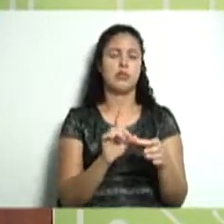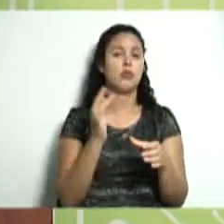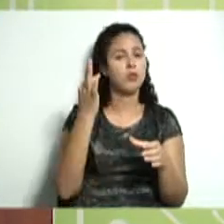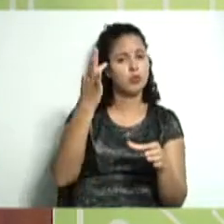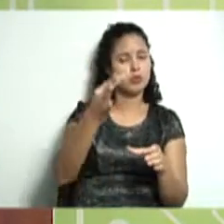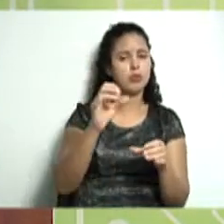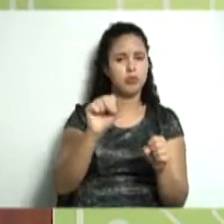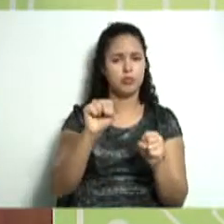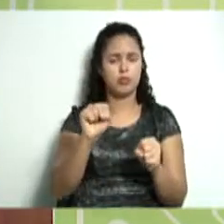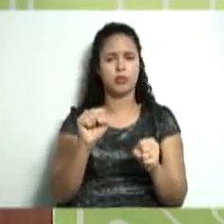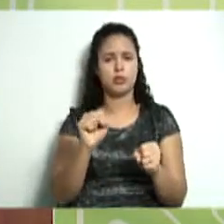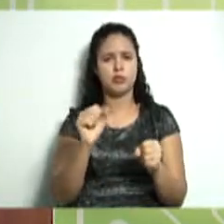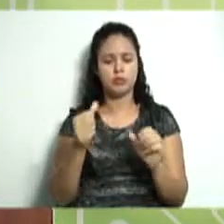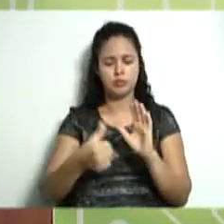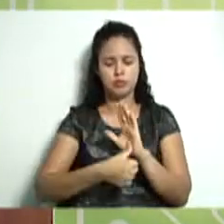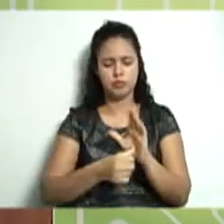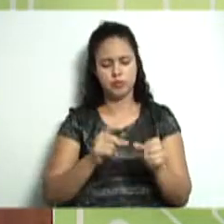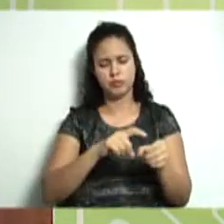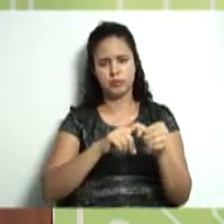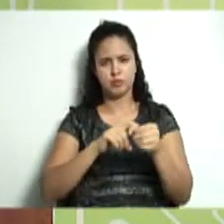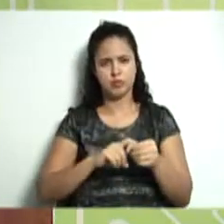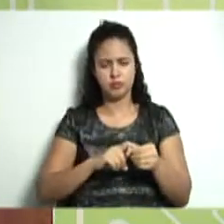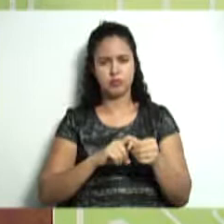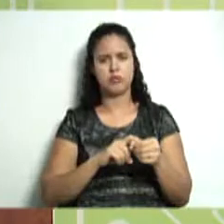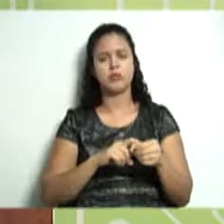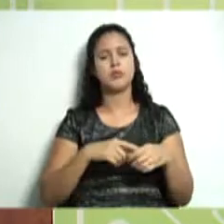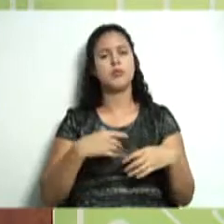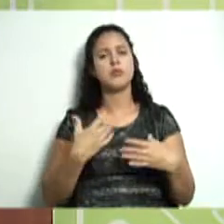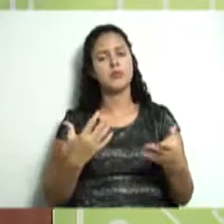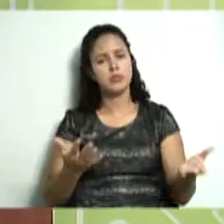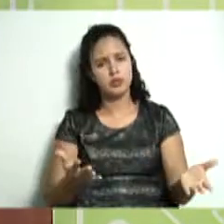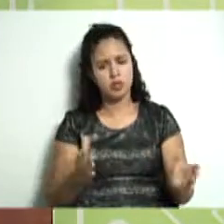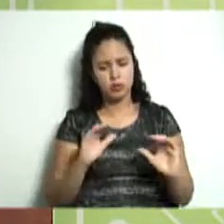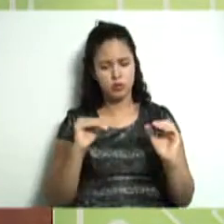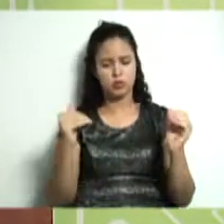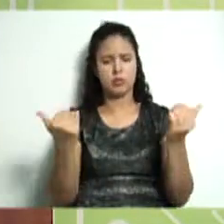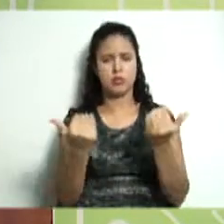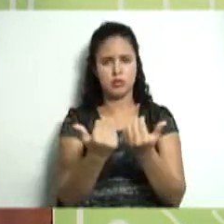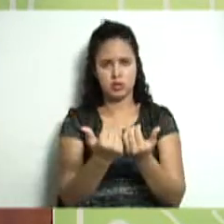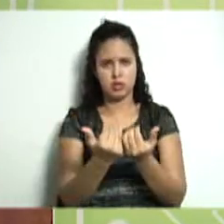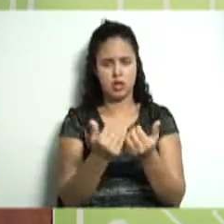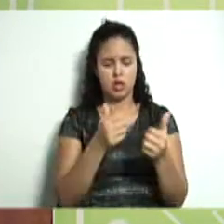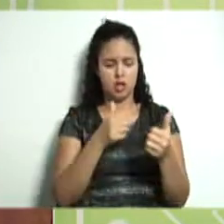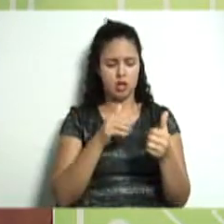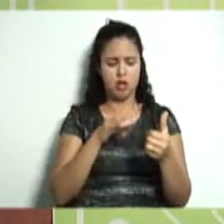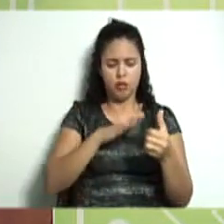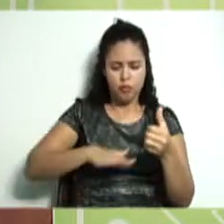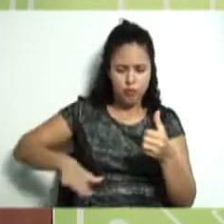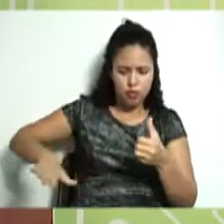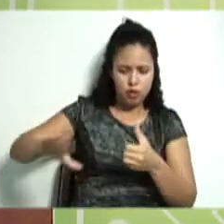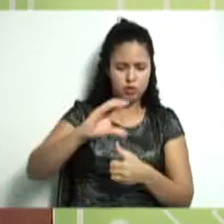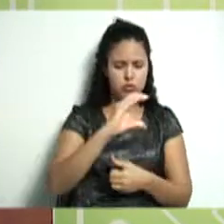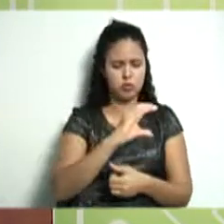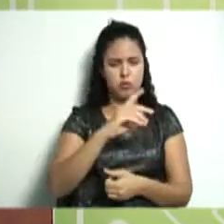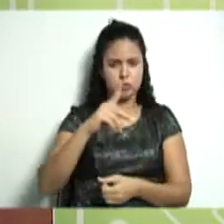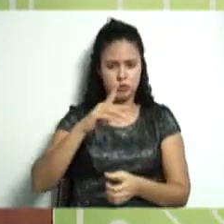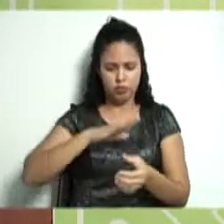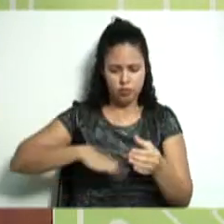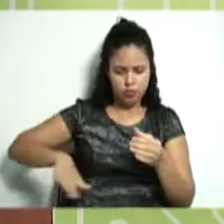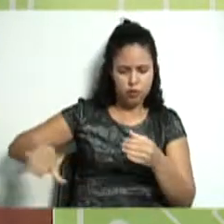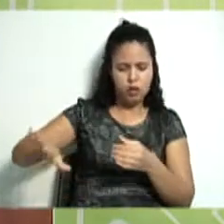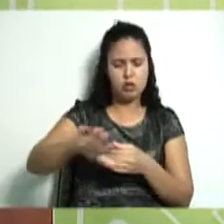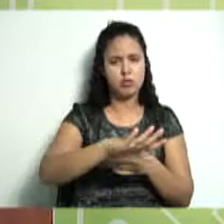como participantes já faz com que a comunidade que está à sua volta, à volta da